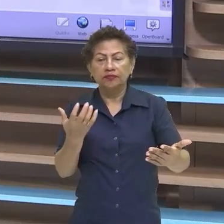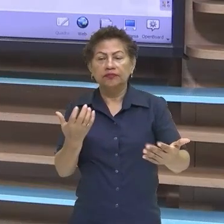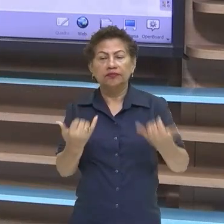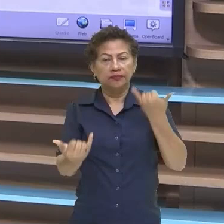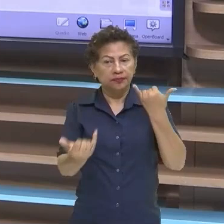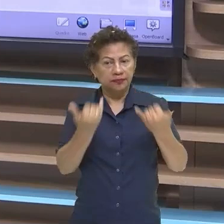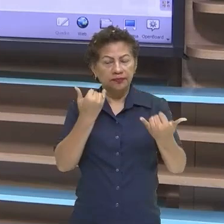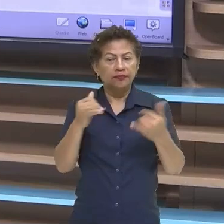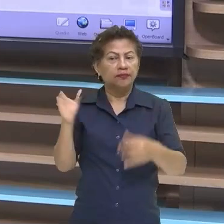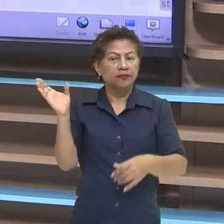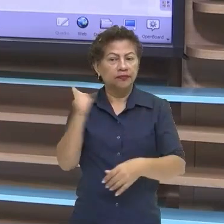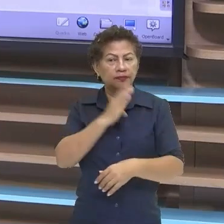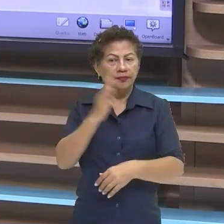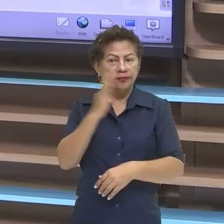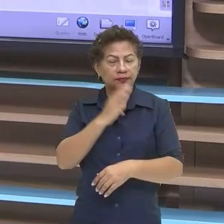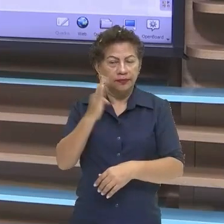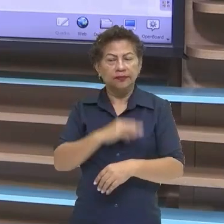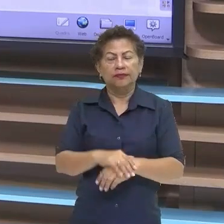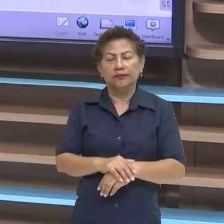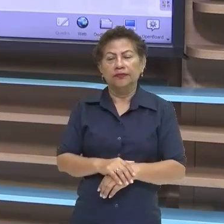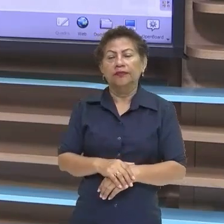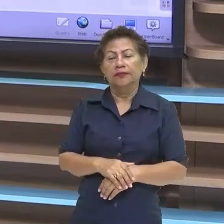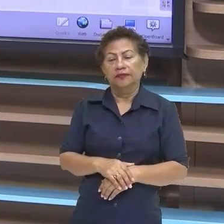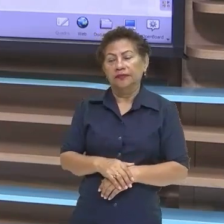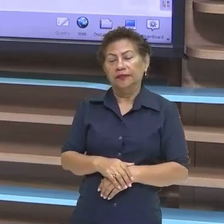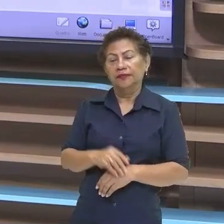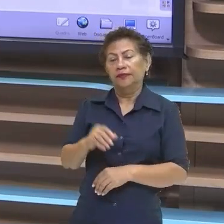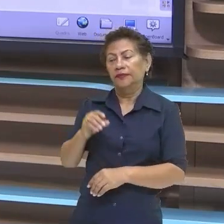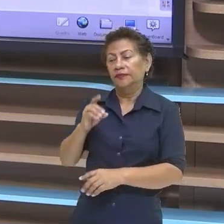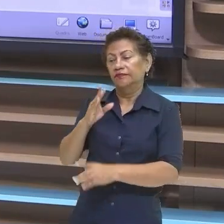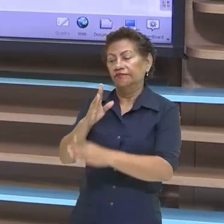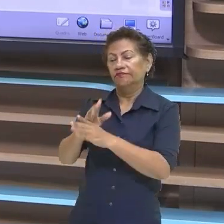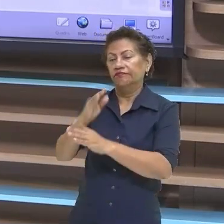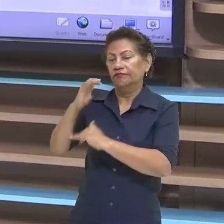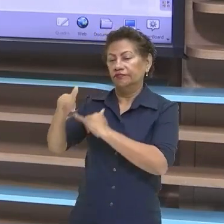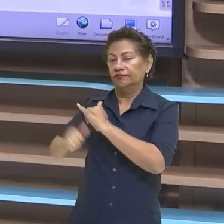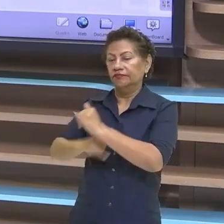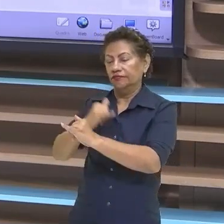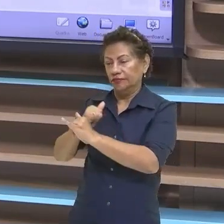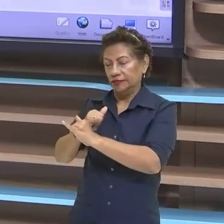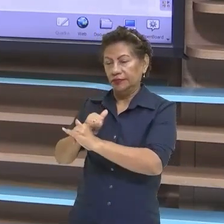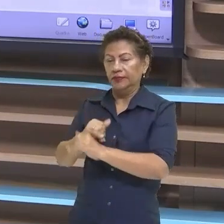rápida, eu acabo indo ali para a internet, né? Mas, às vezes, a notícia